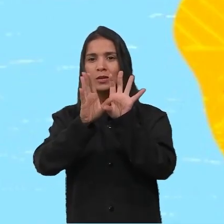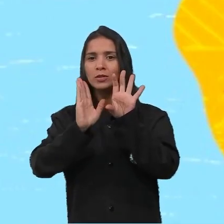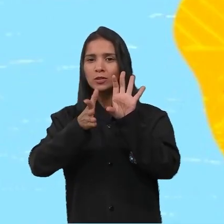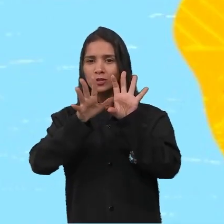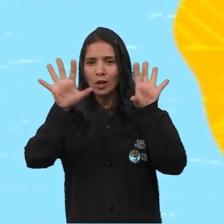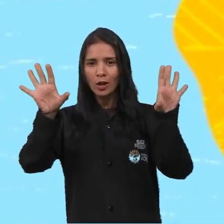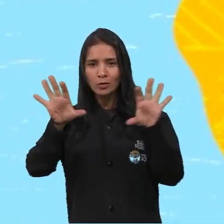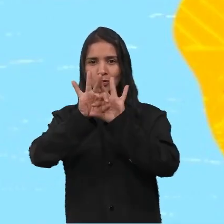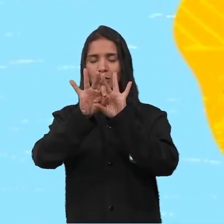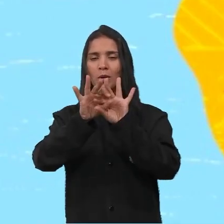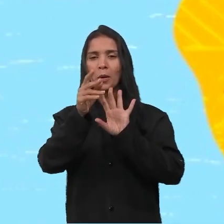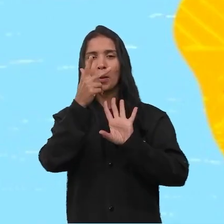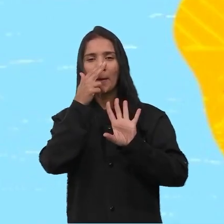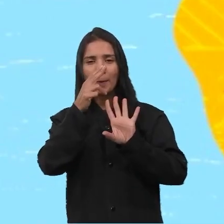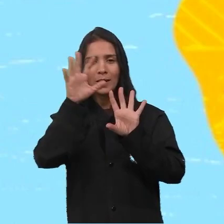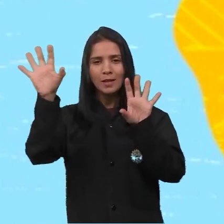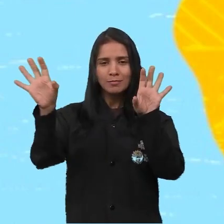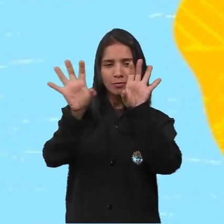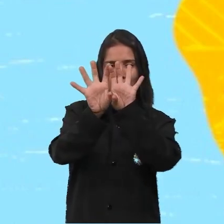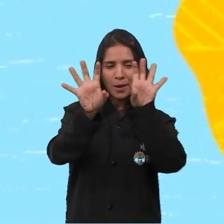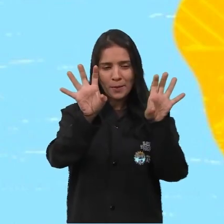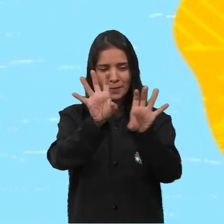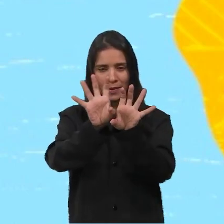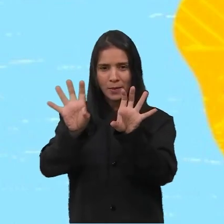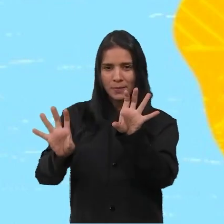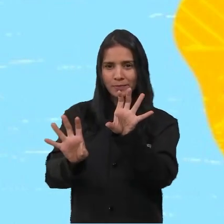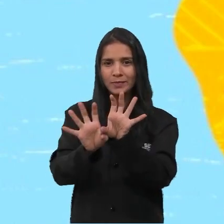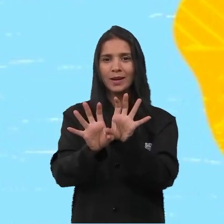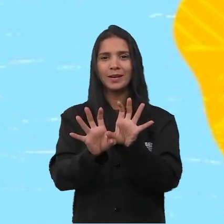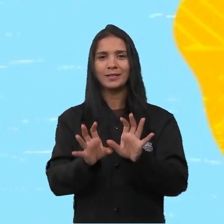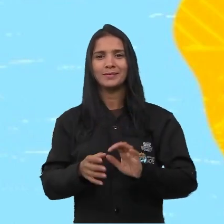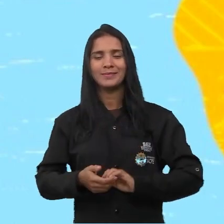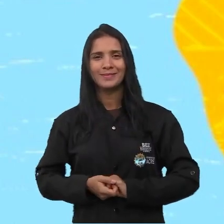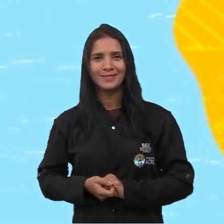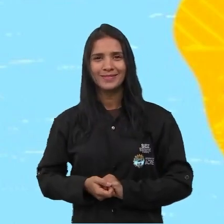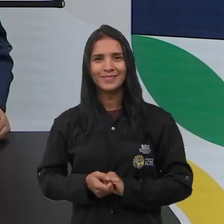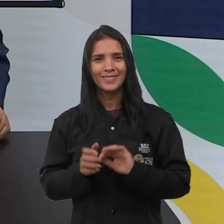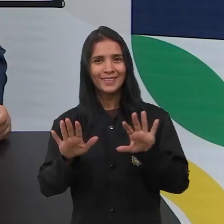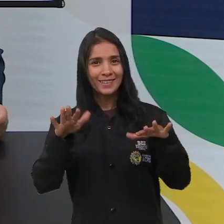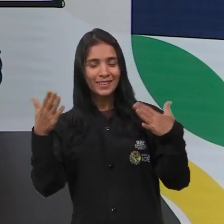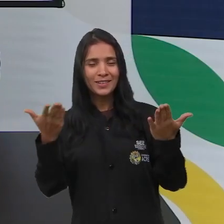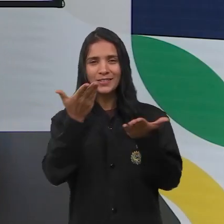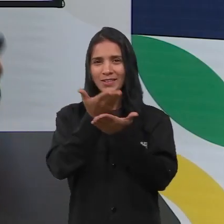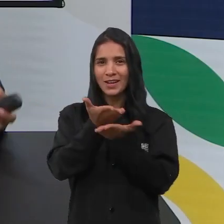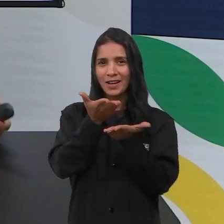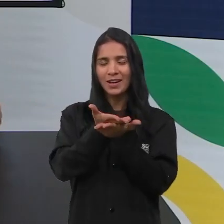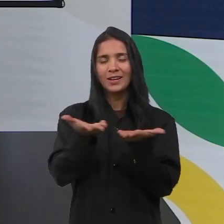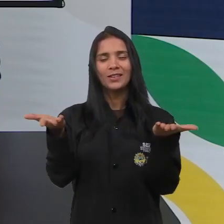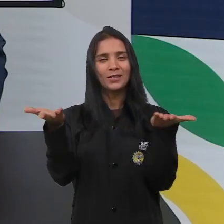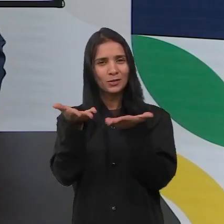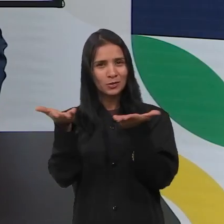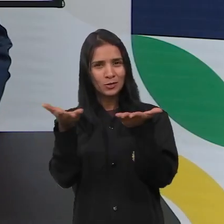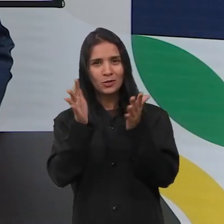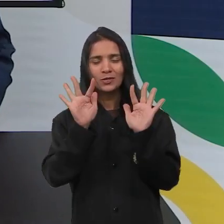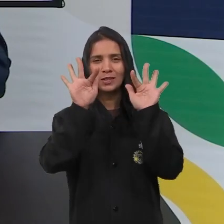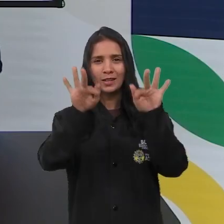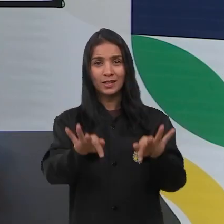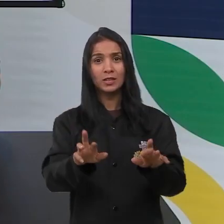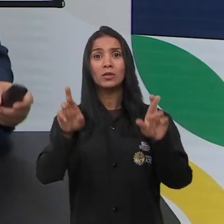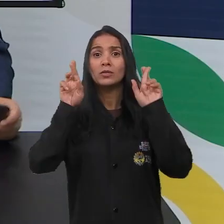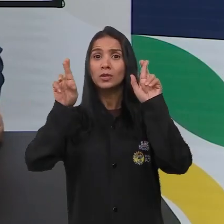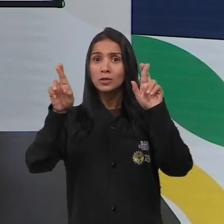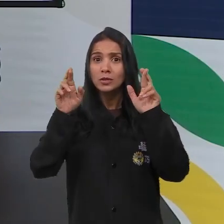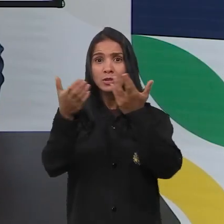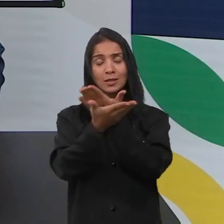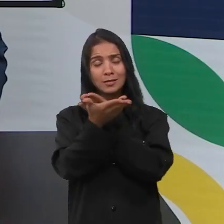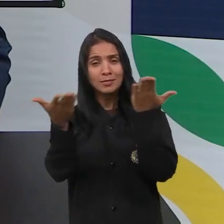fazendo parte de um quebra-cabeça. Então, essa foi a nossa aula de hoje. Eu espero muito que vocês tenham compreendido, espero que